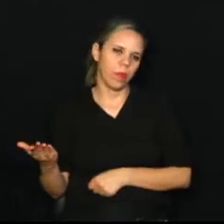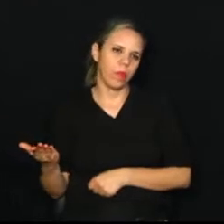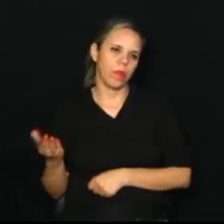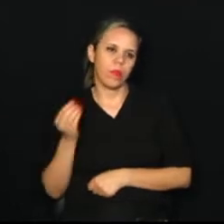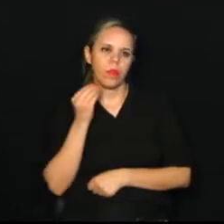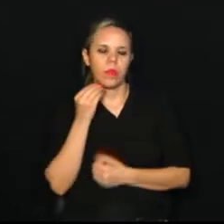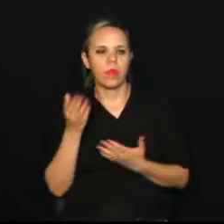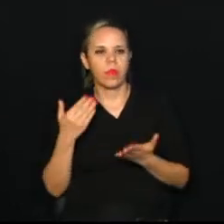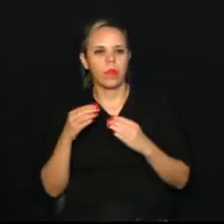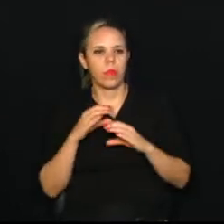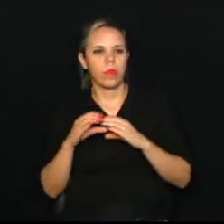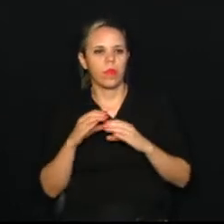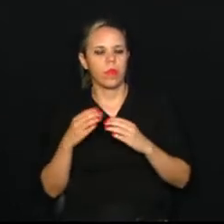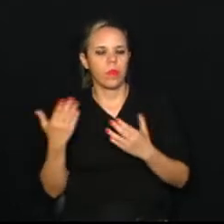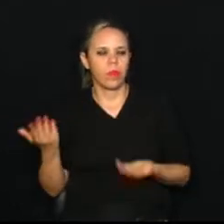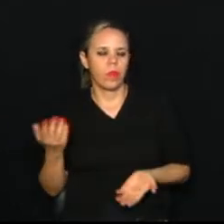de